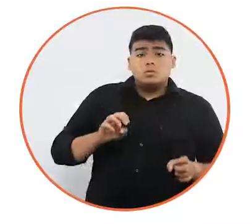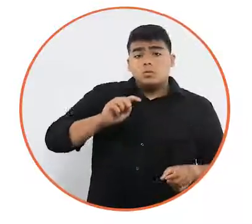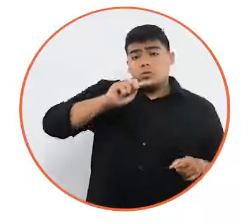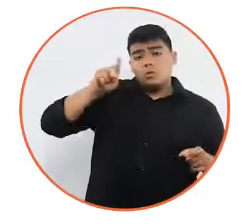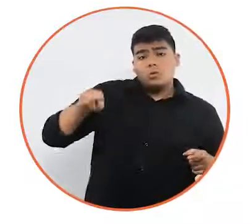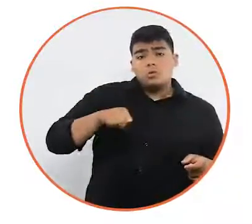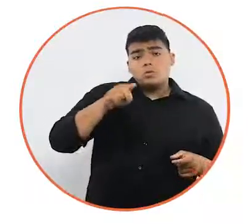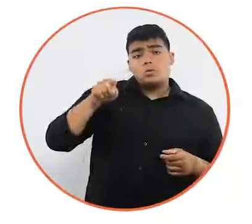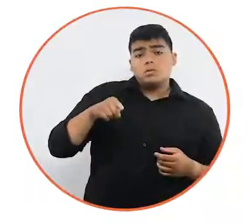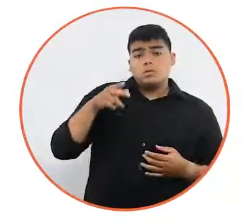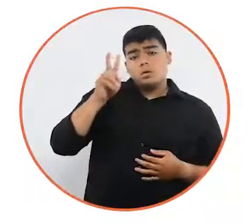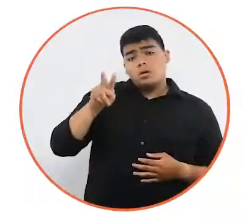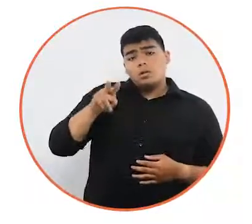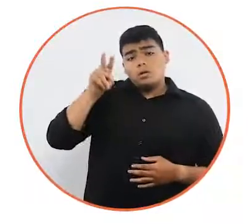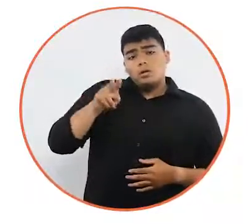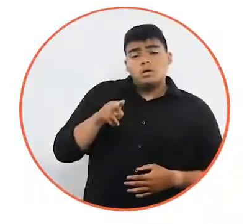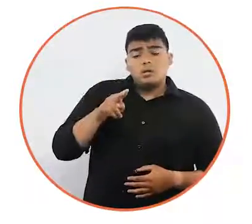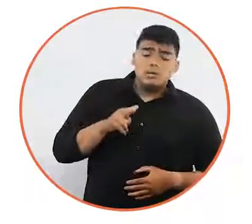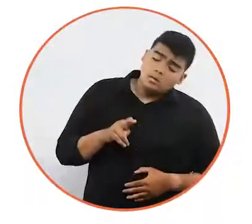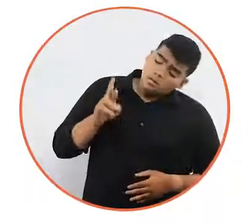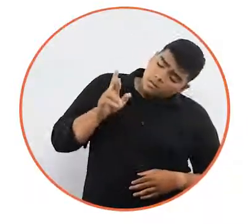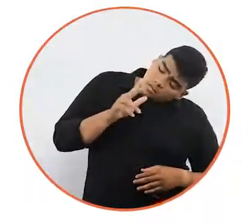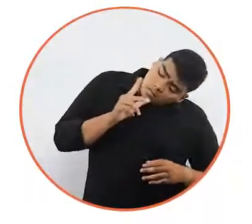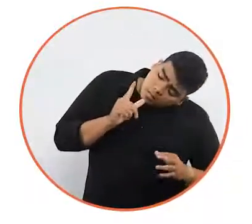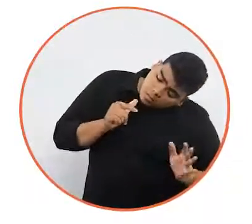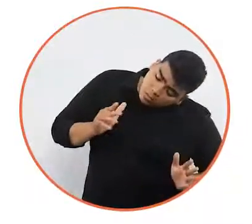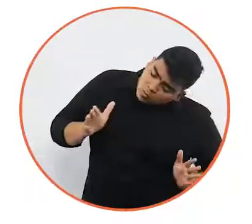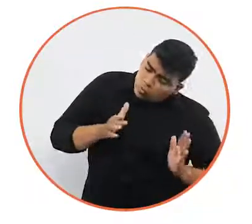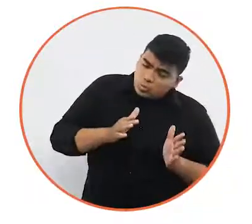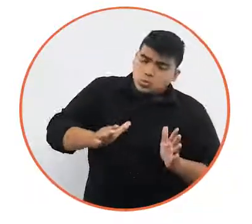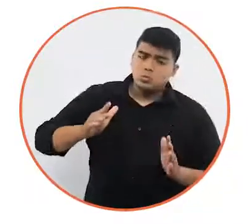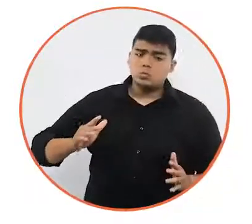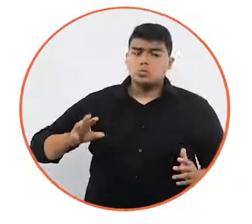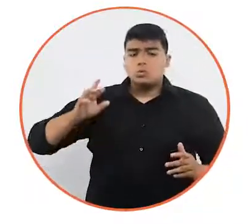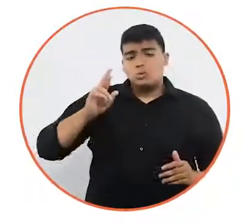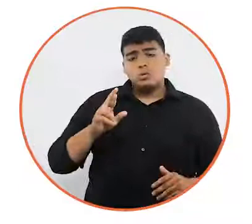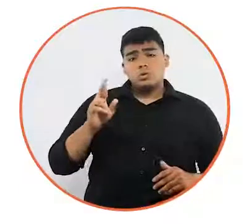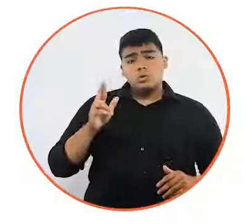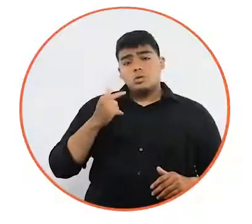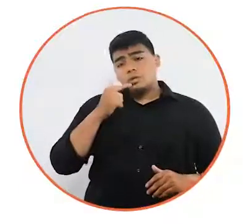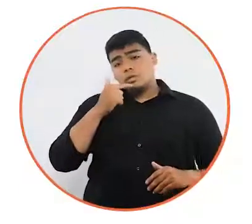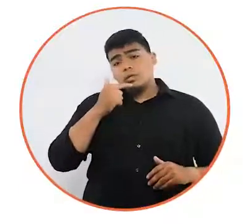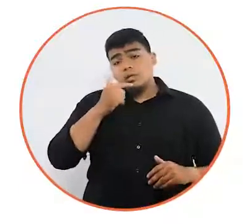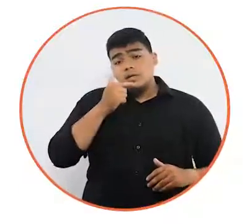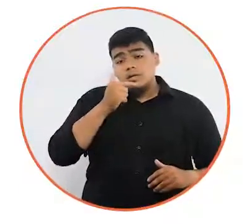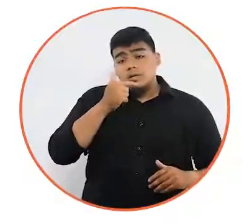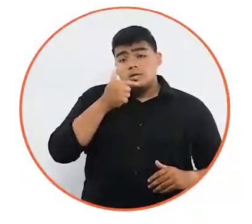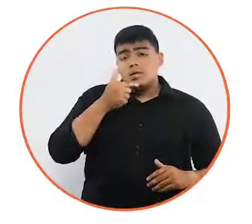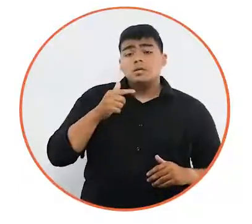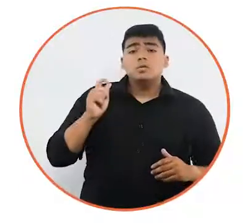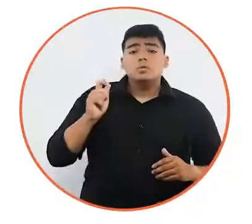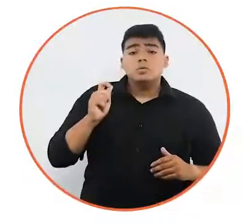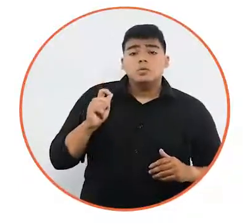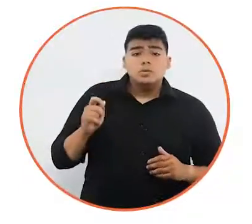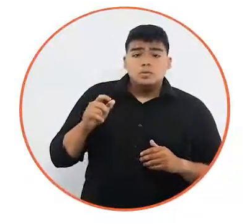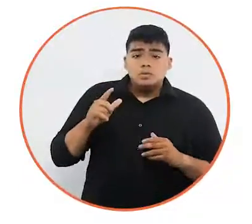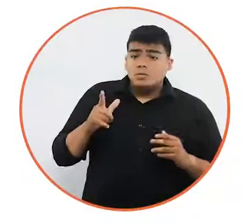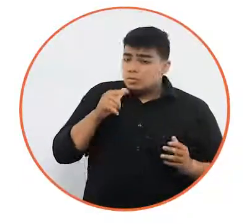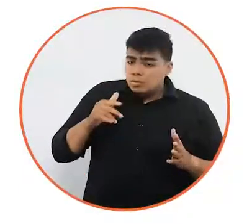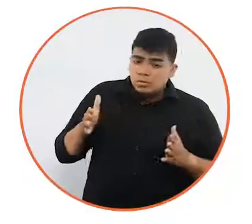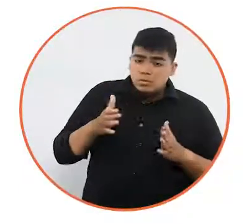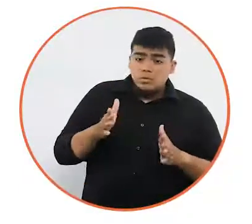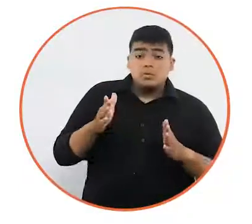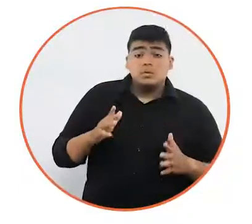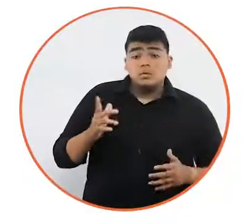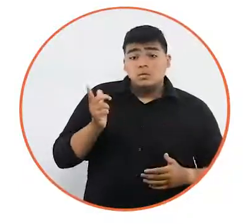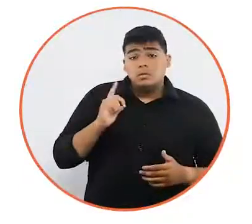lê o título do poema, Rio, o Ri. Se você lê o contrário, Ri, o Rio. Ou seja,